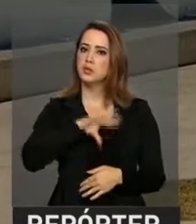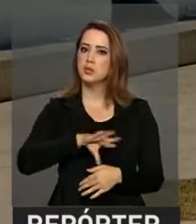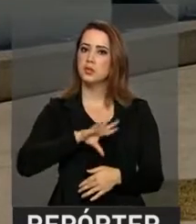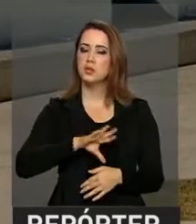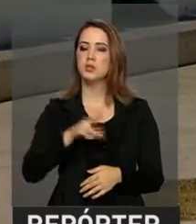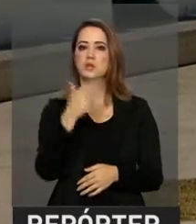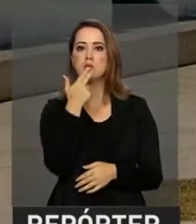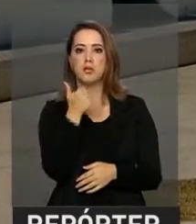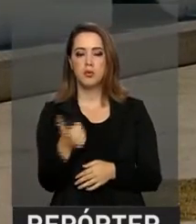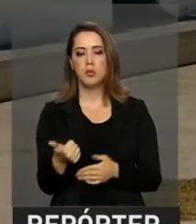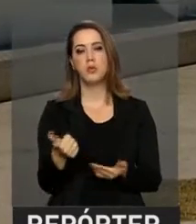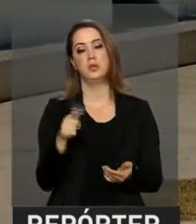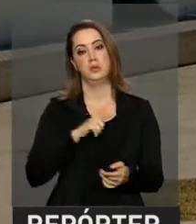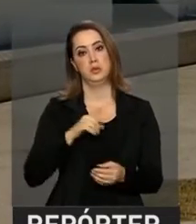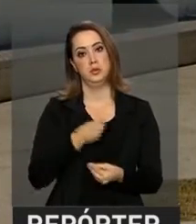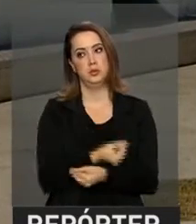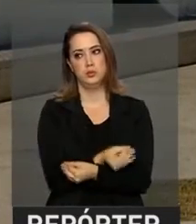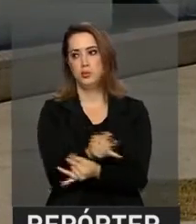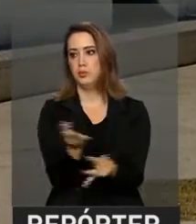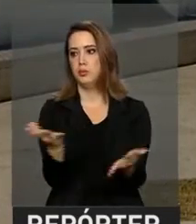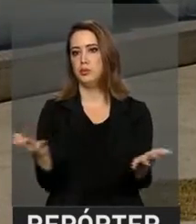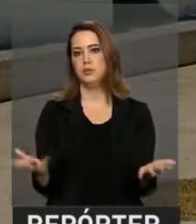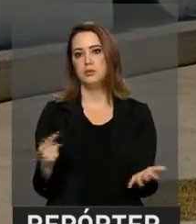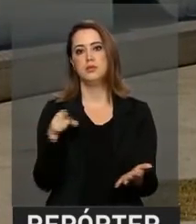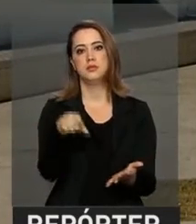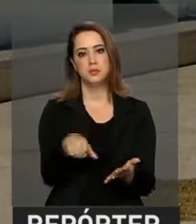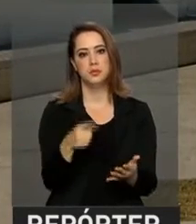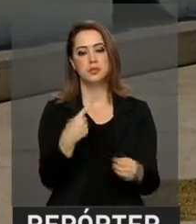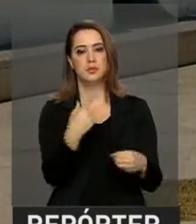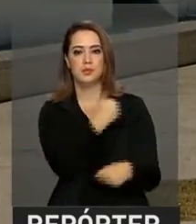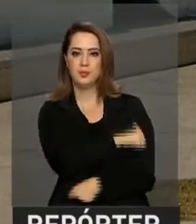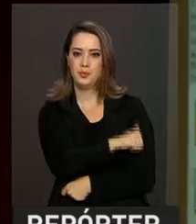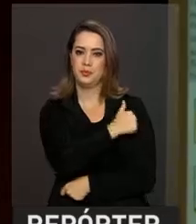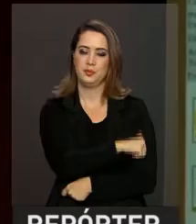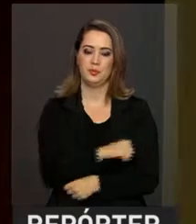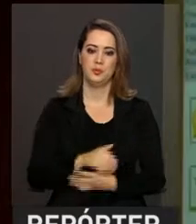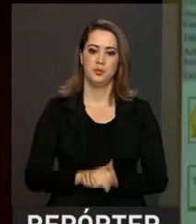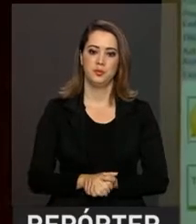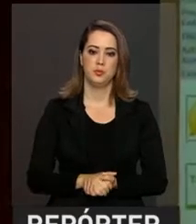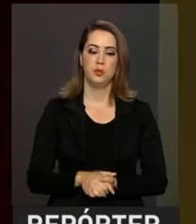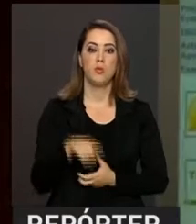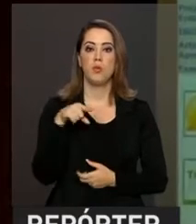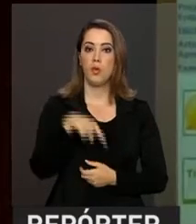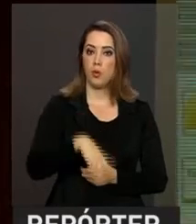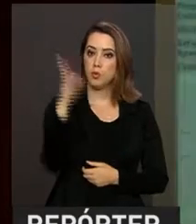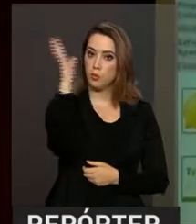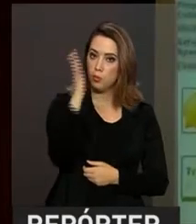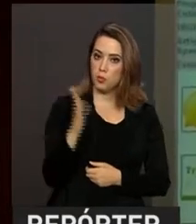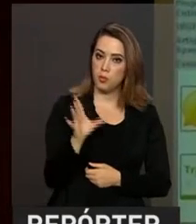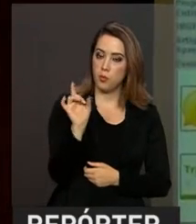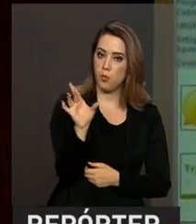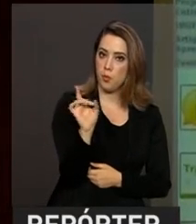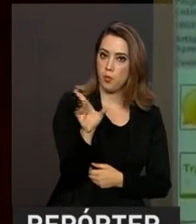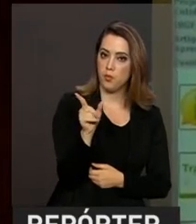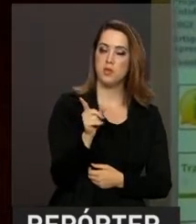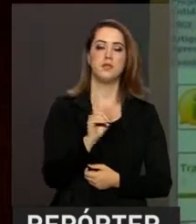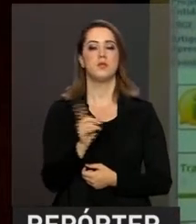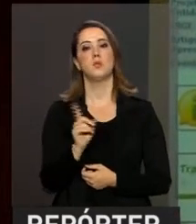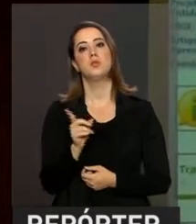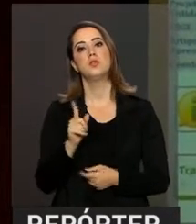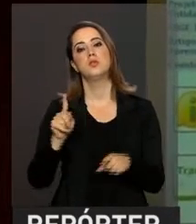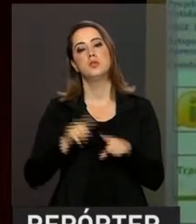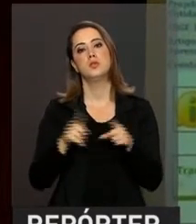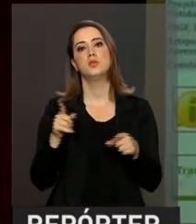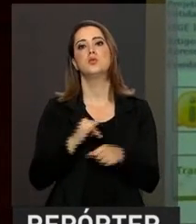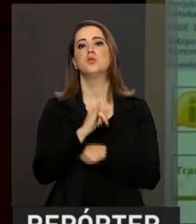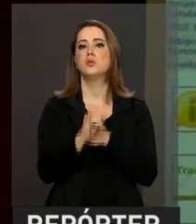e em inglês e vai ser distribuído em pontos estratégicos do Rio de Janeiro. E não foi só o Brasil que ganhou conteúdo especial.